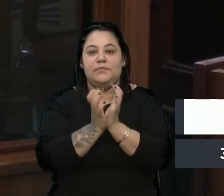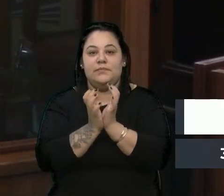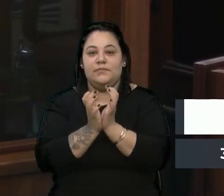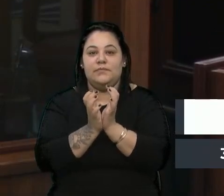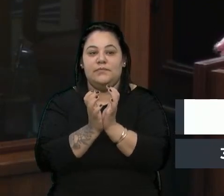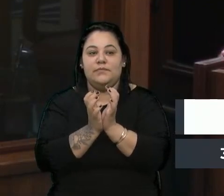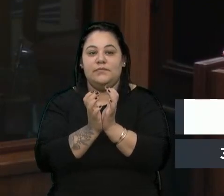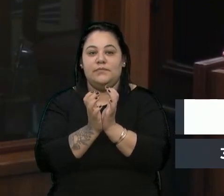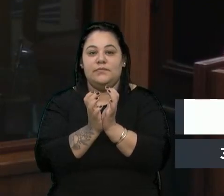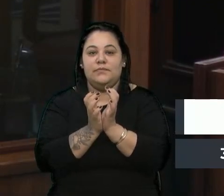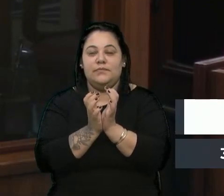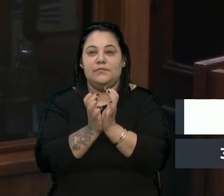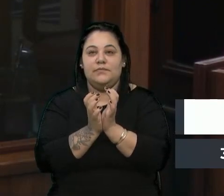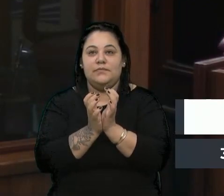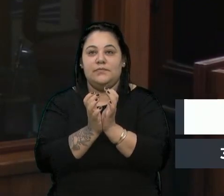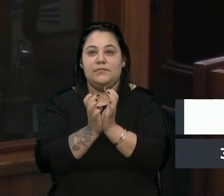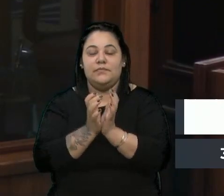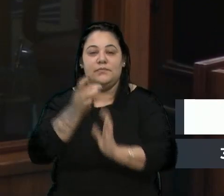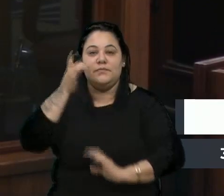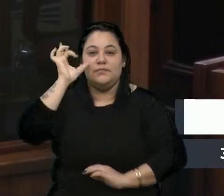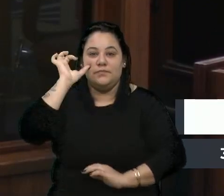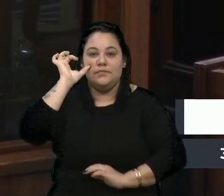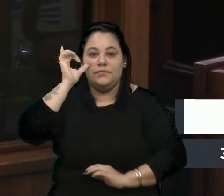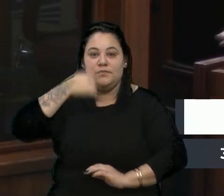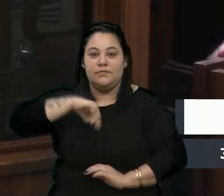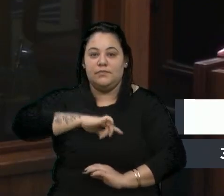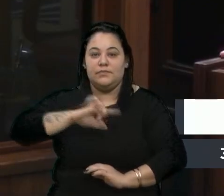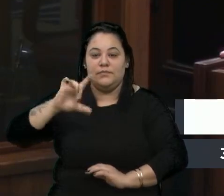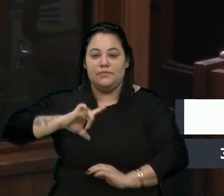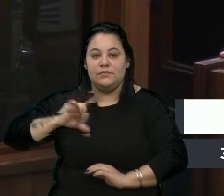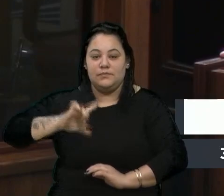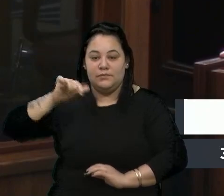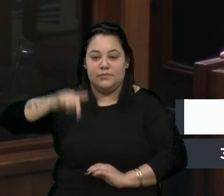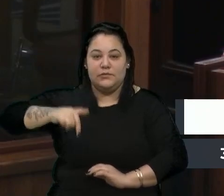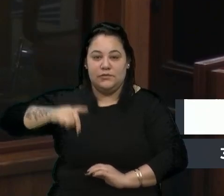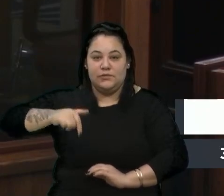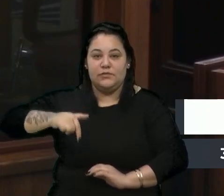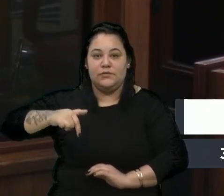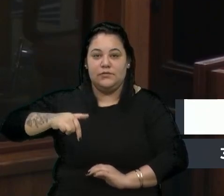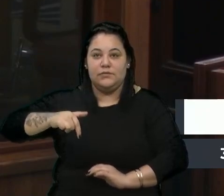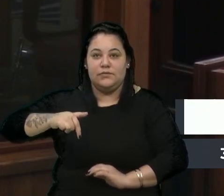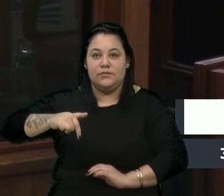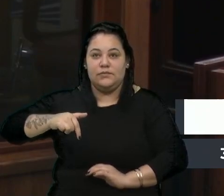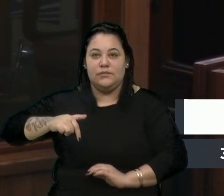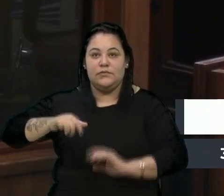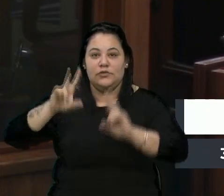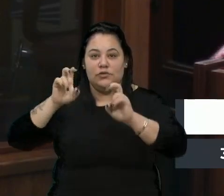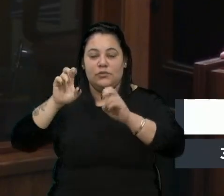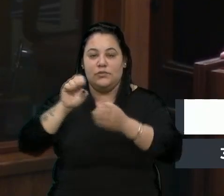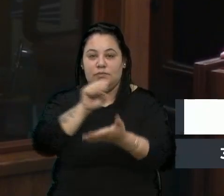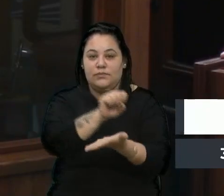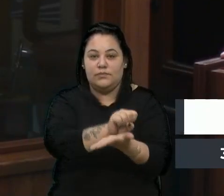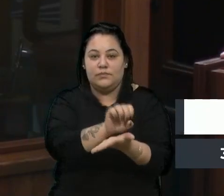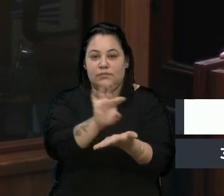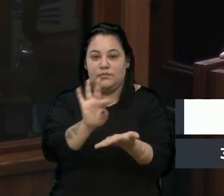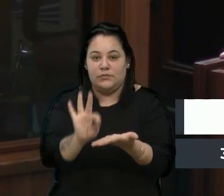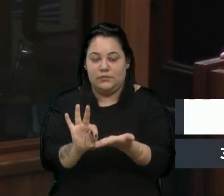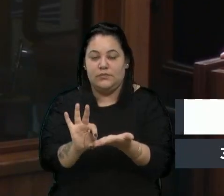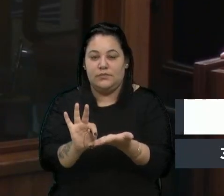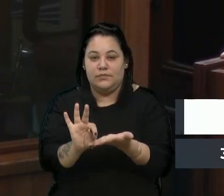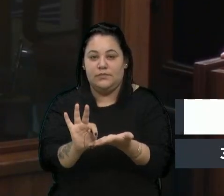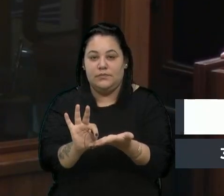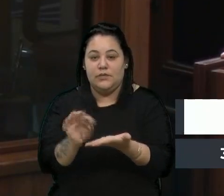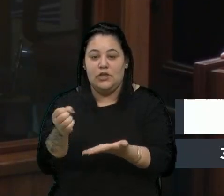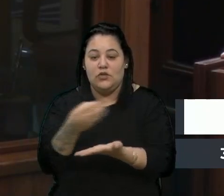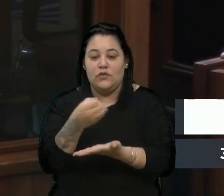ontem a gente teve aqui na casa um painel sobre das startups, da Frente Parlamentar de Startups e